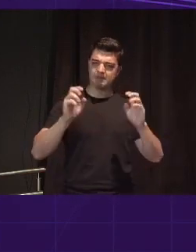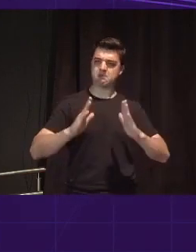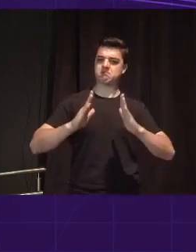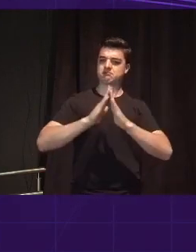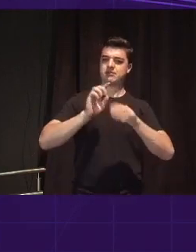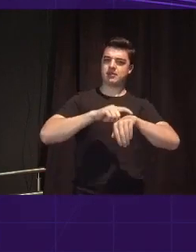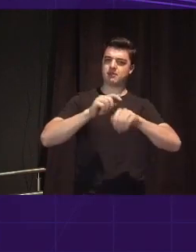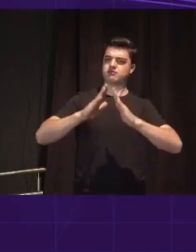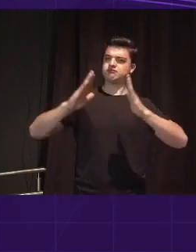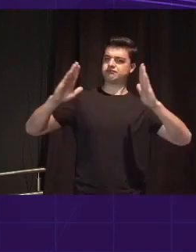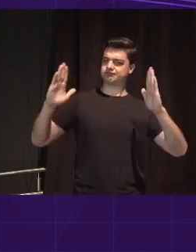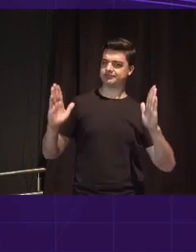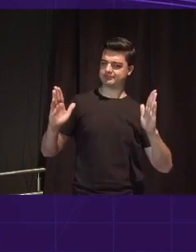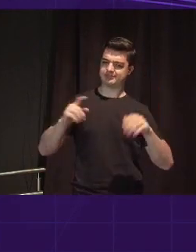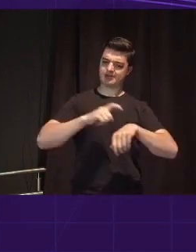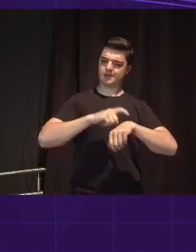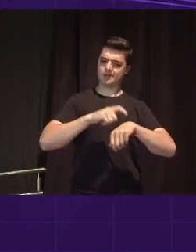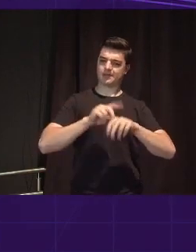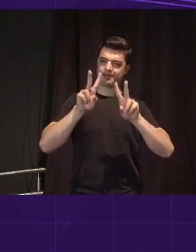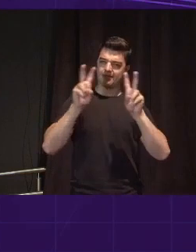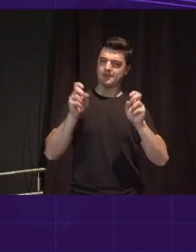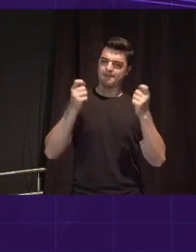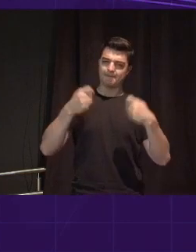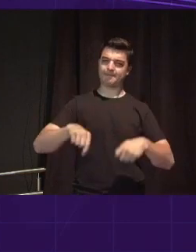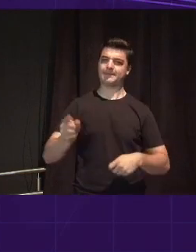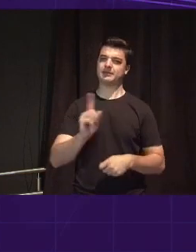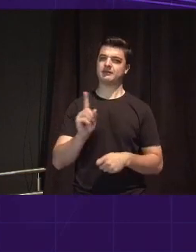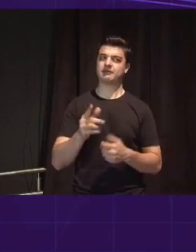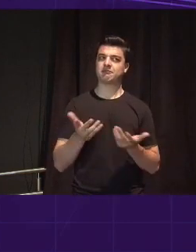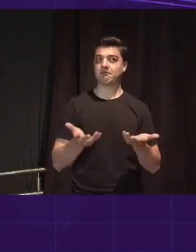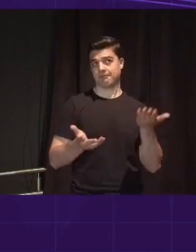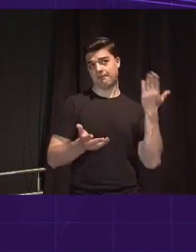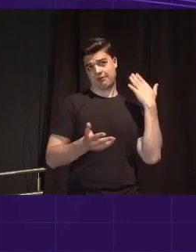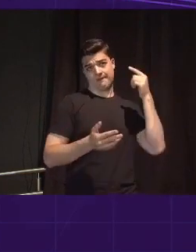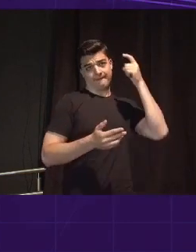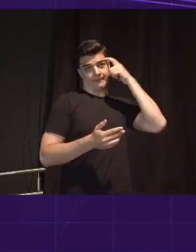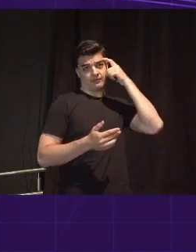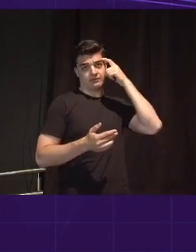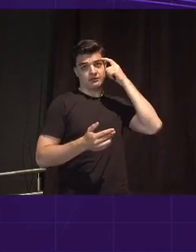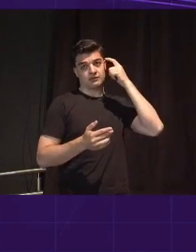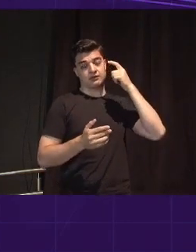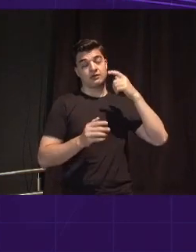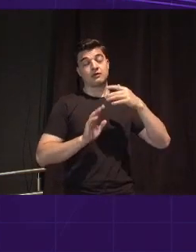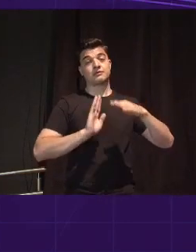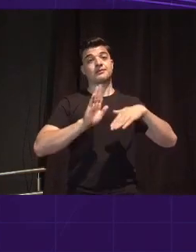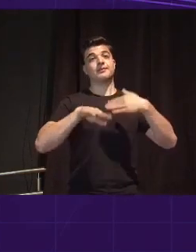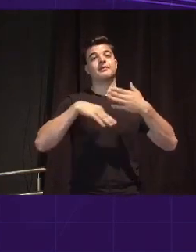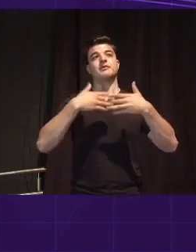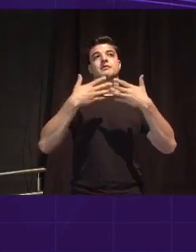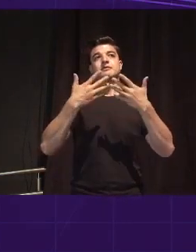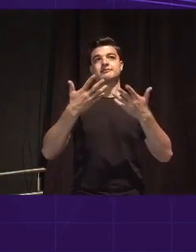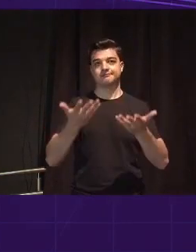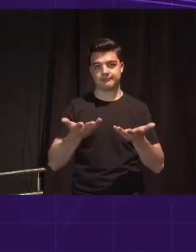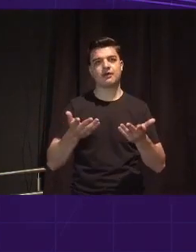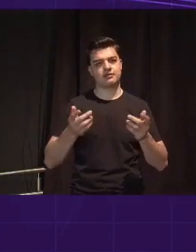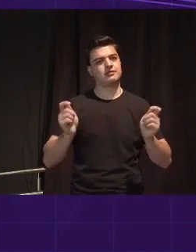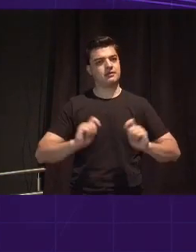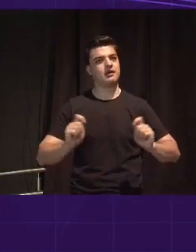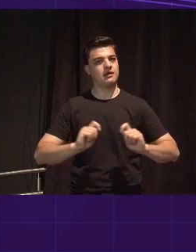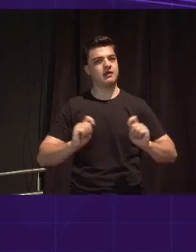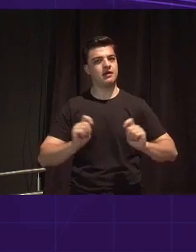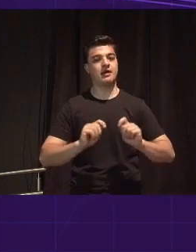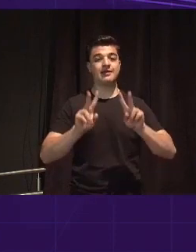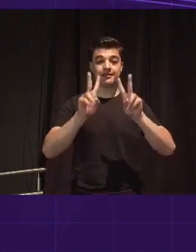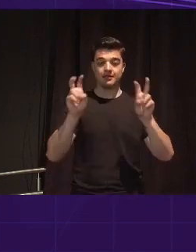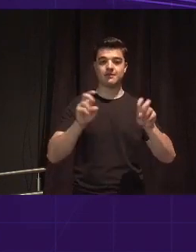prazo? Mas vamos falar de prazo com uma de uma forma elegante, de uma forma